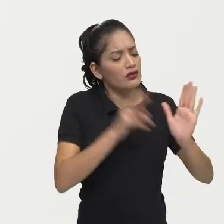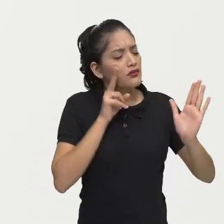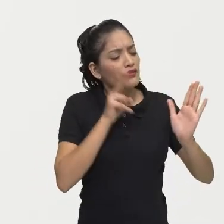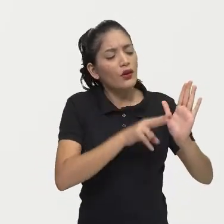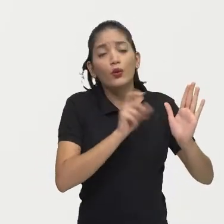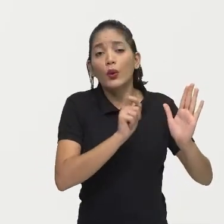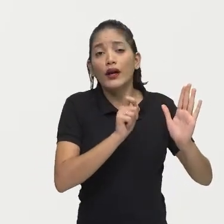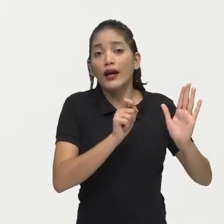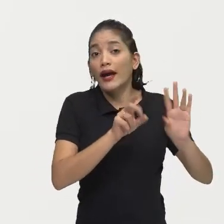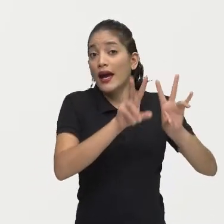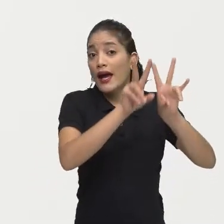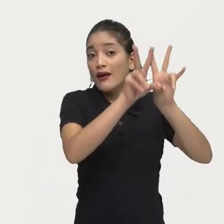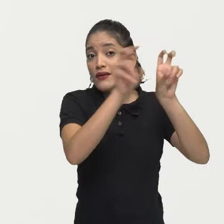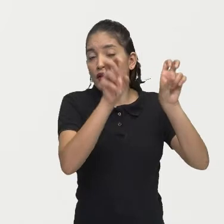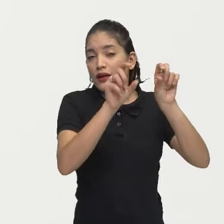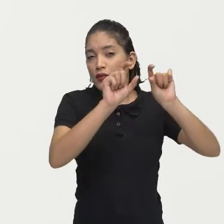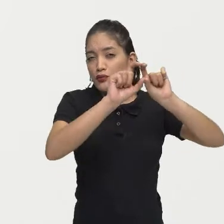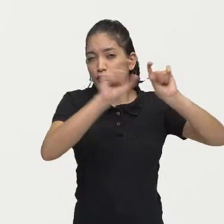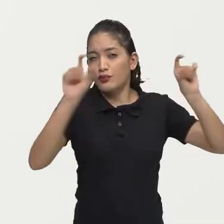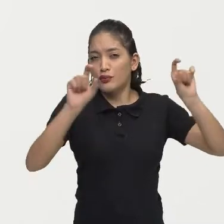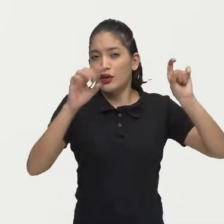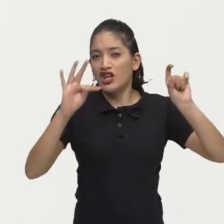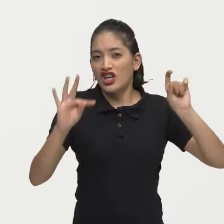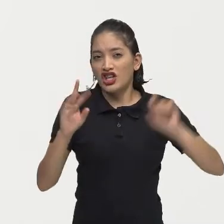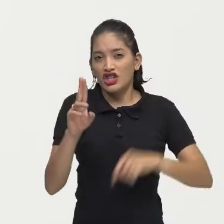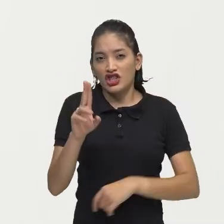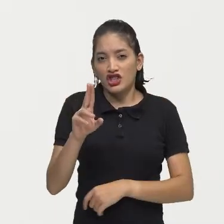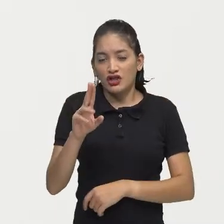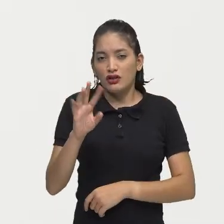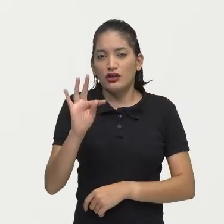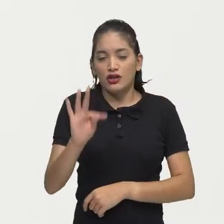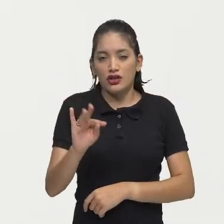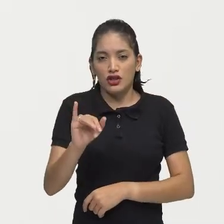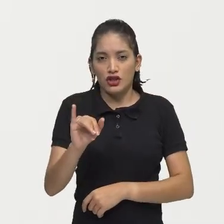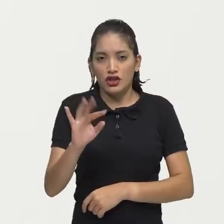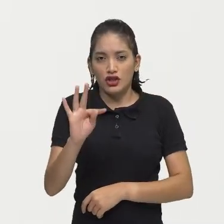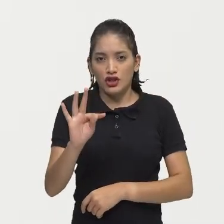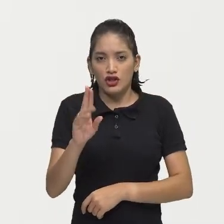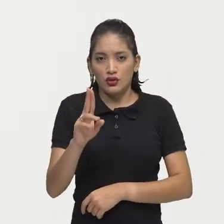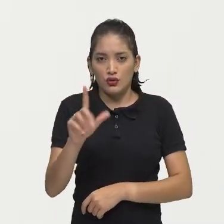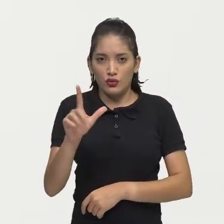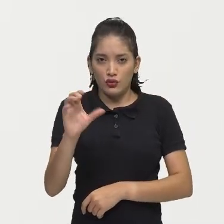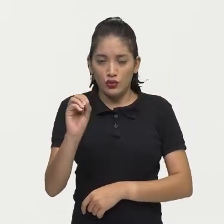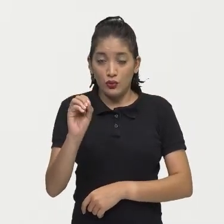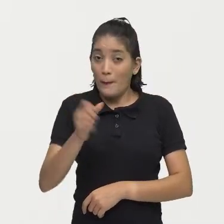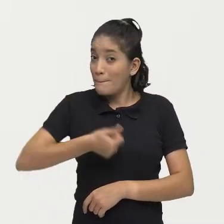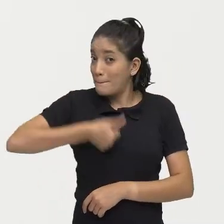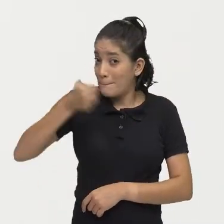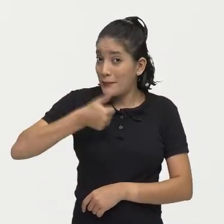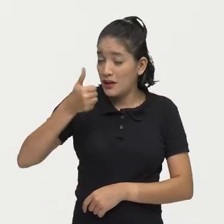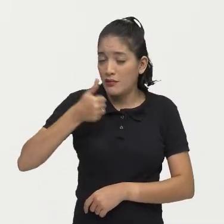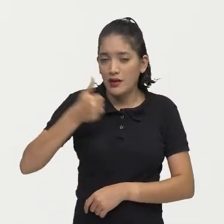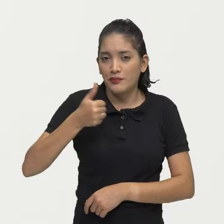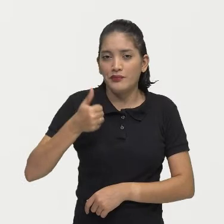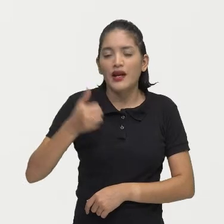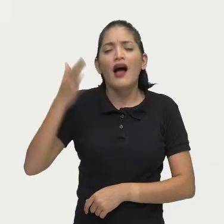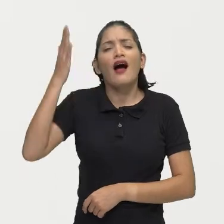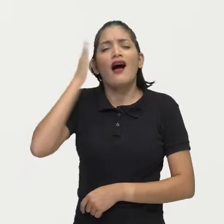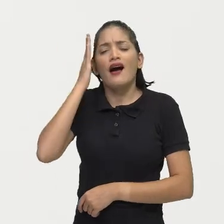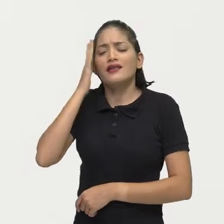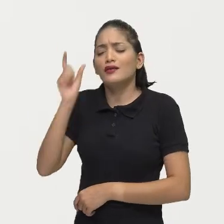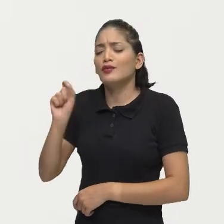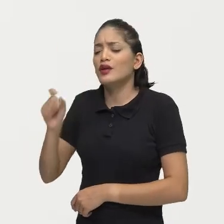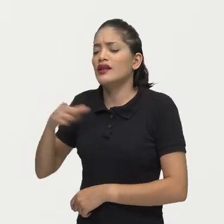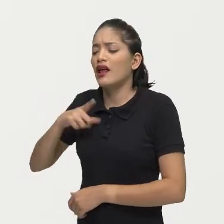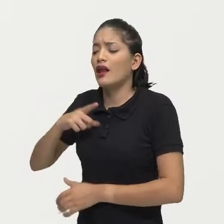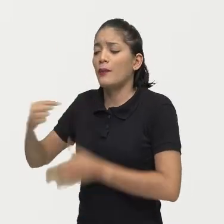o título, ok? O título é a primeira coisa que você faz. Depois de, eu já sei o que tem que